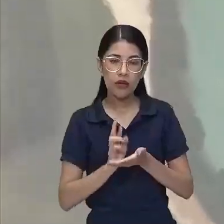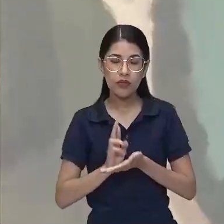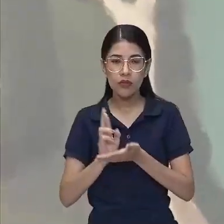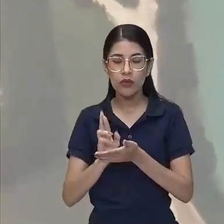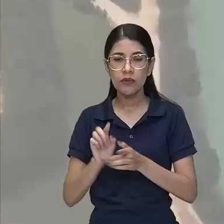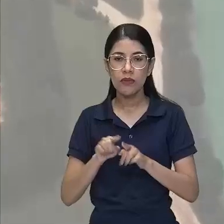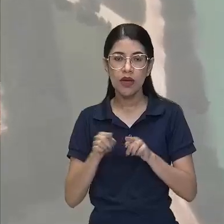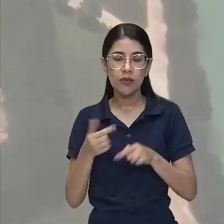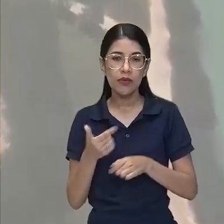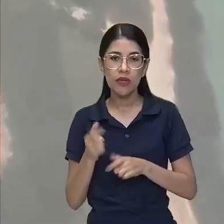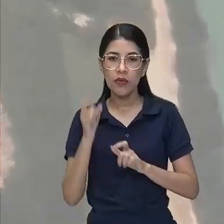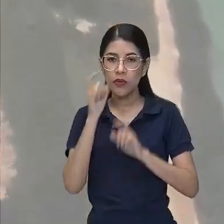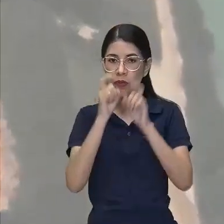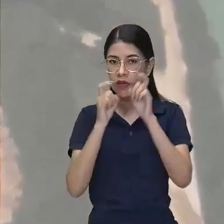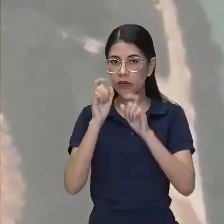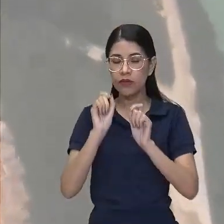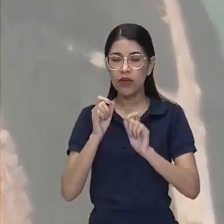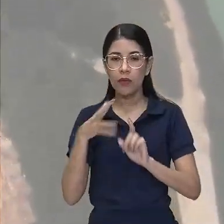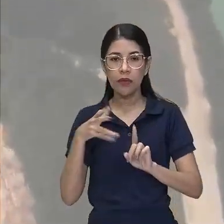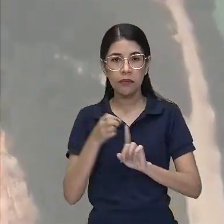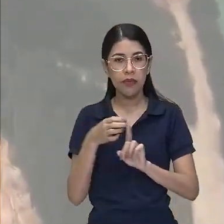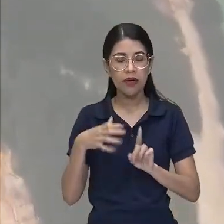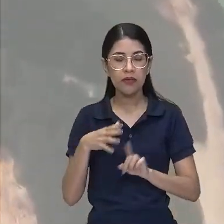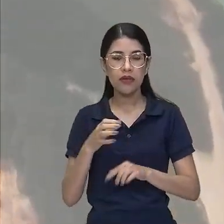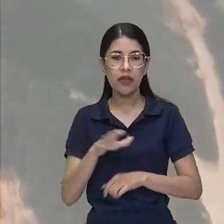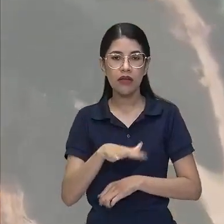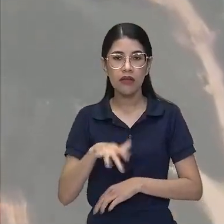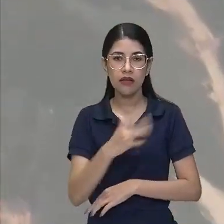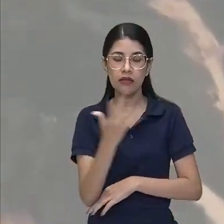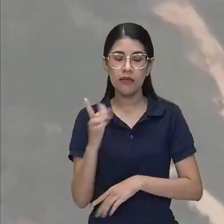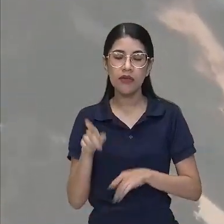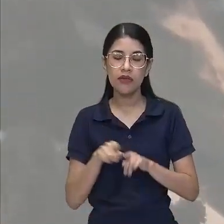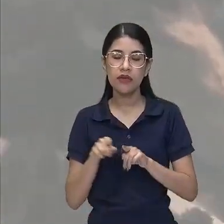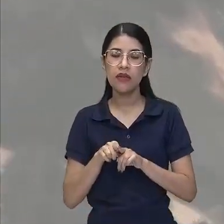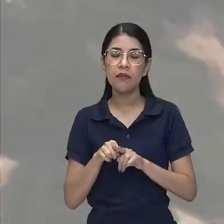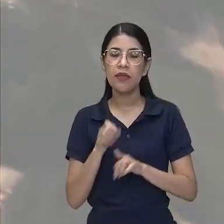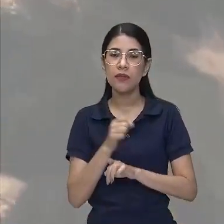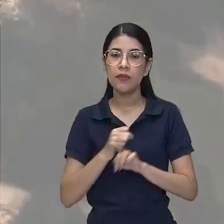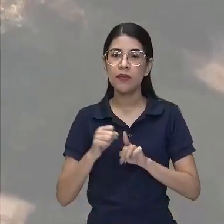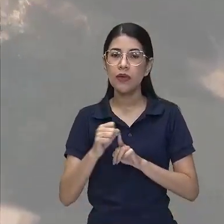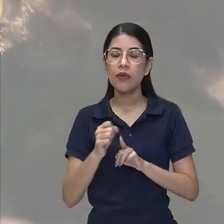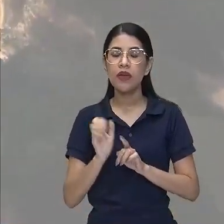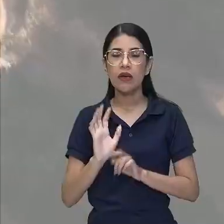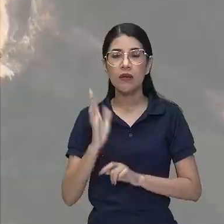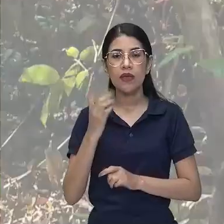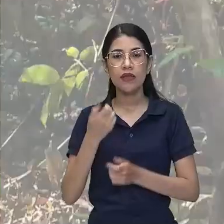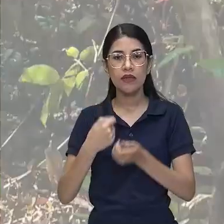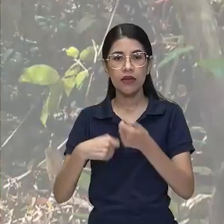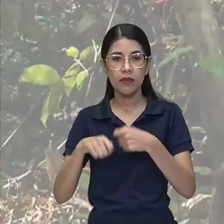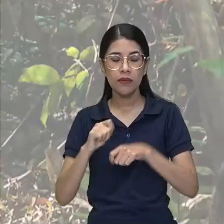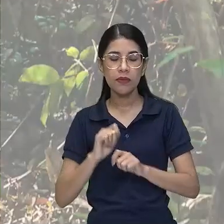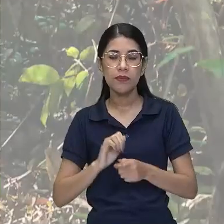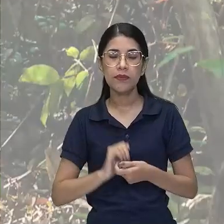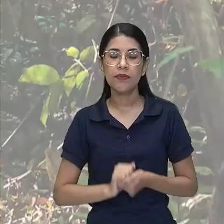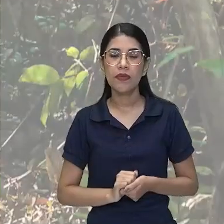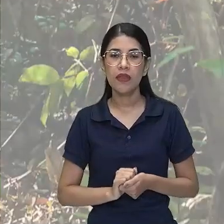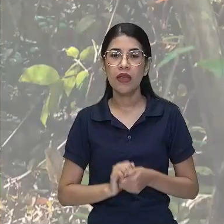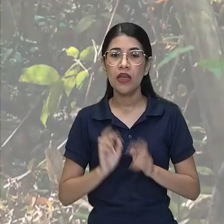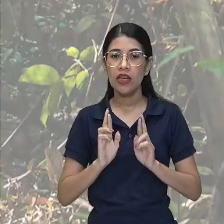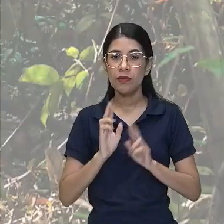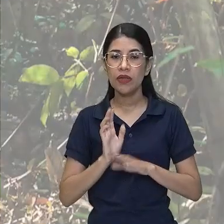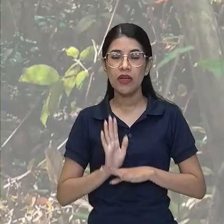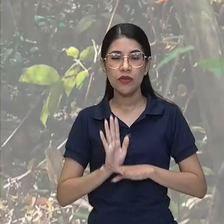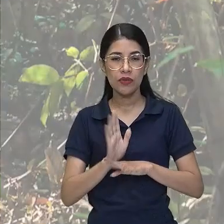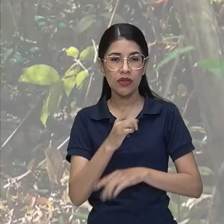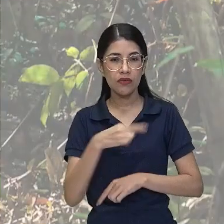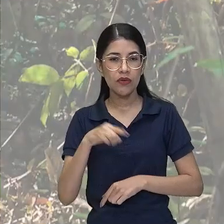com os impactos ambientais e sociais que essas atividades econômicas trazem para a nossa região. Bem, eu espero ter contribuído